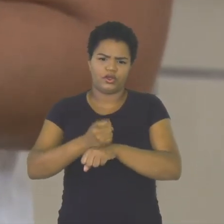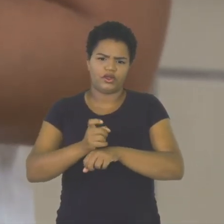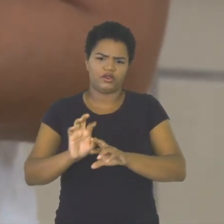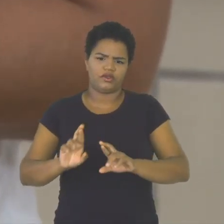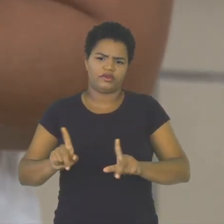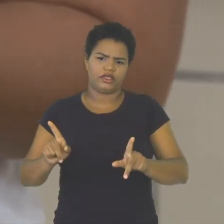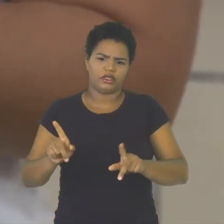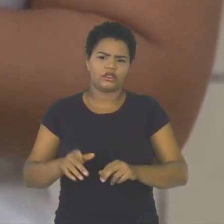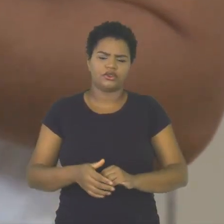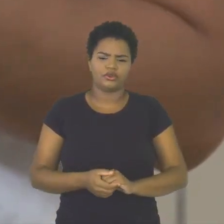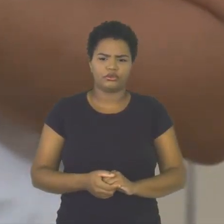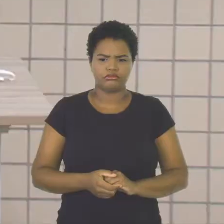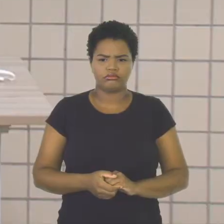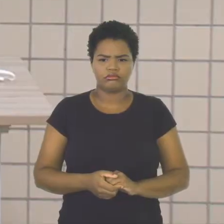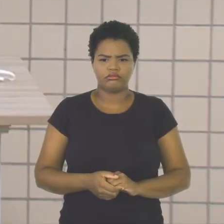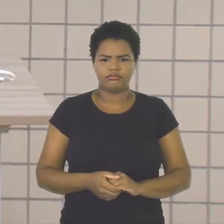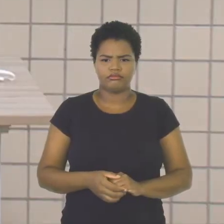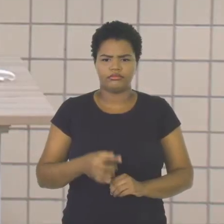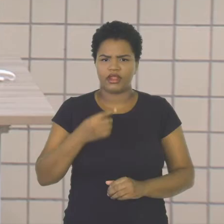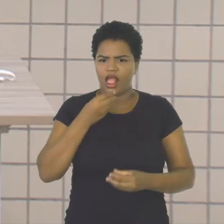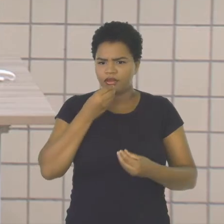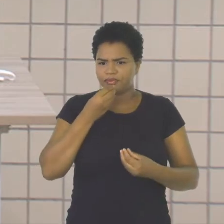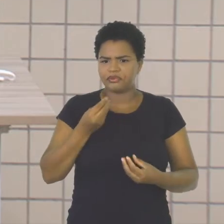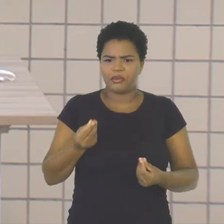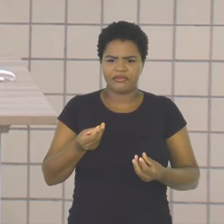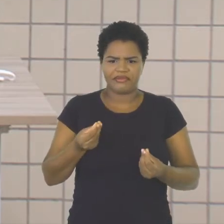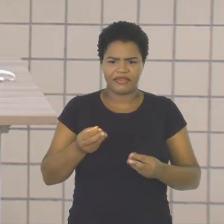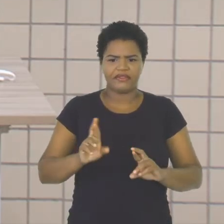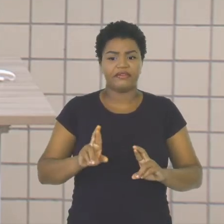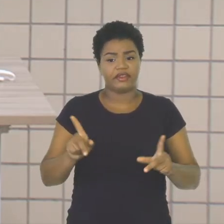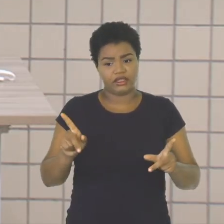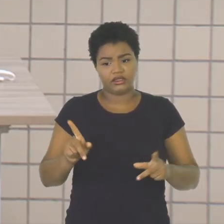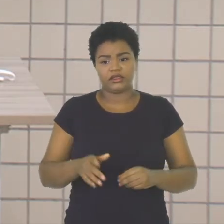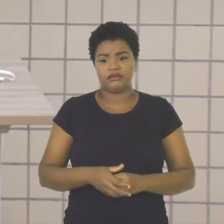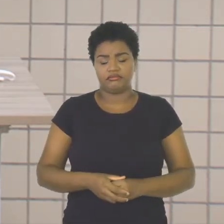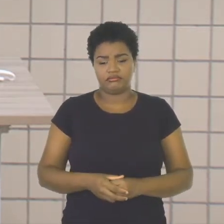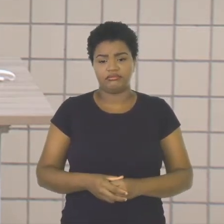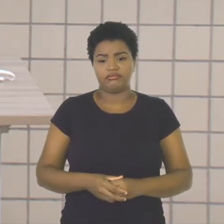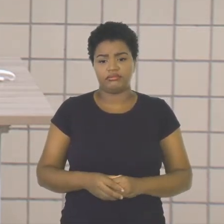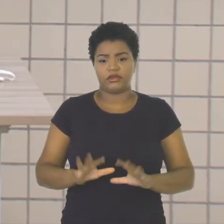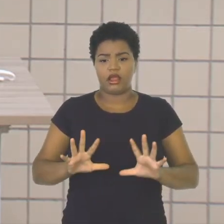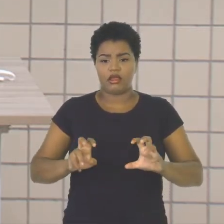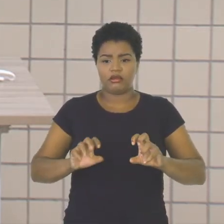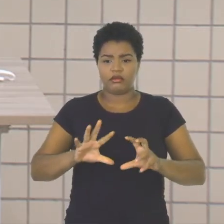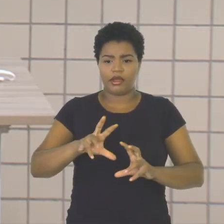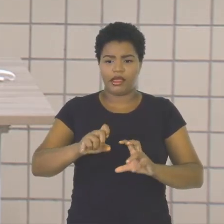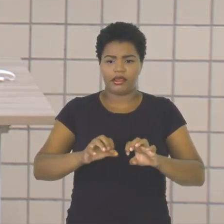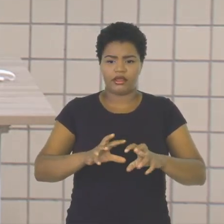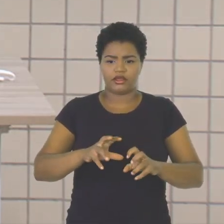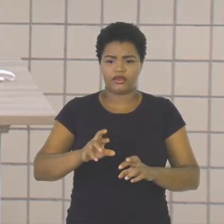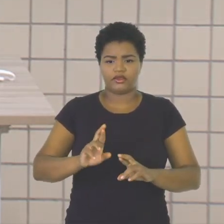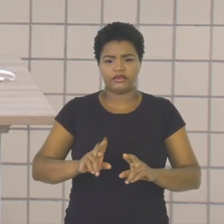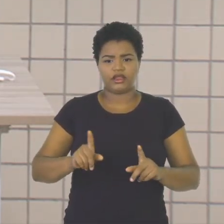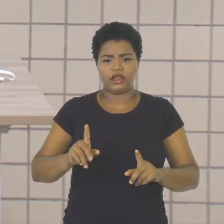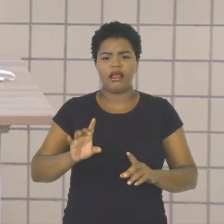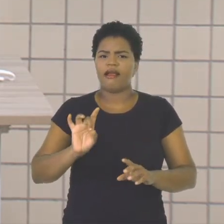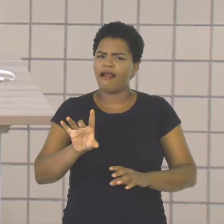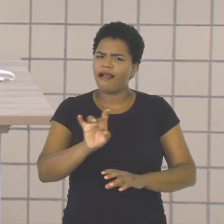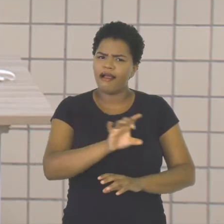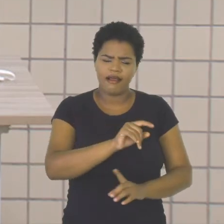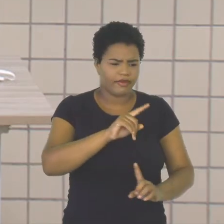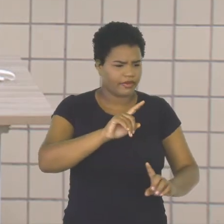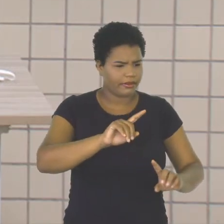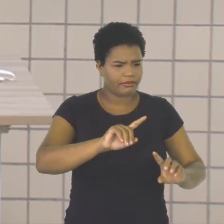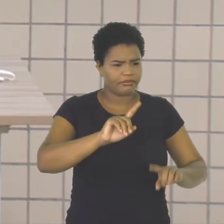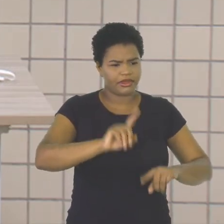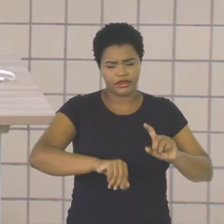diferente, um paladar para quem gosta de comer, né? Um tato, porque cada tipo de material ele tem um tato,